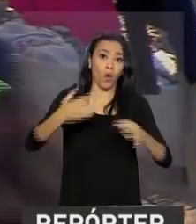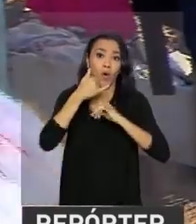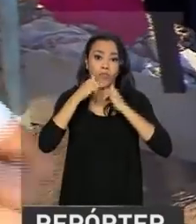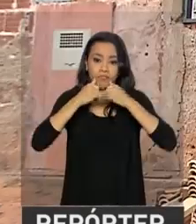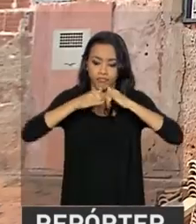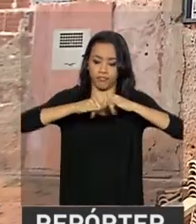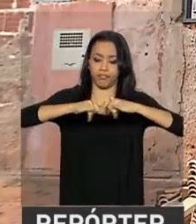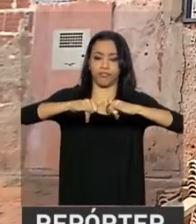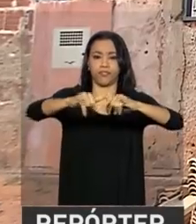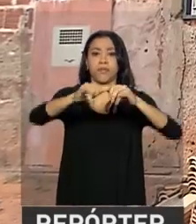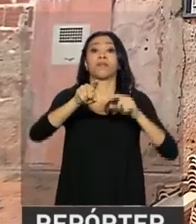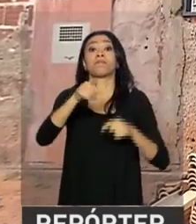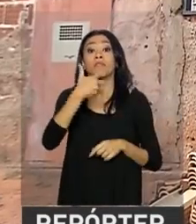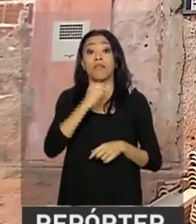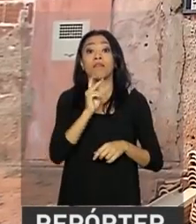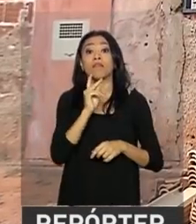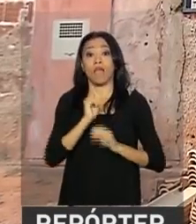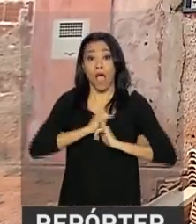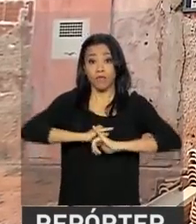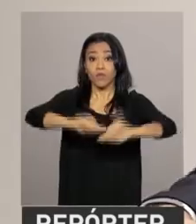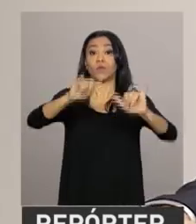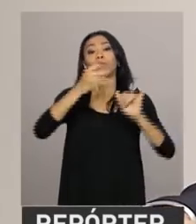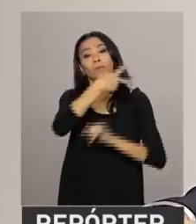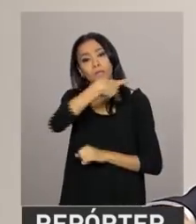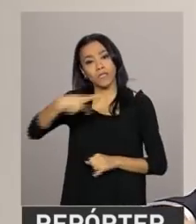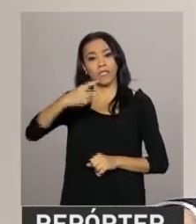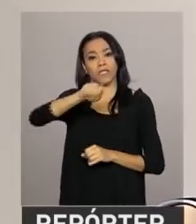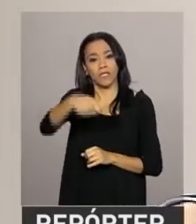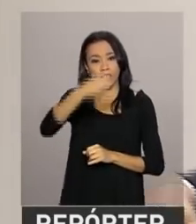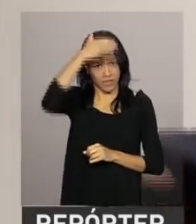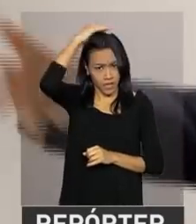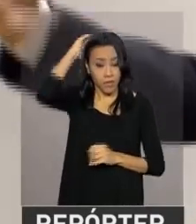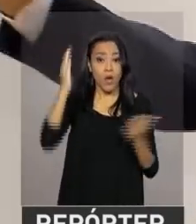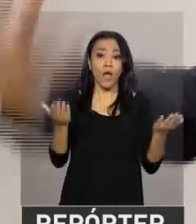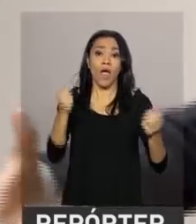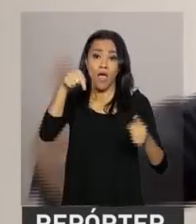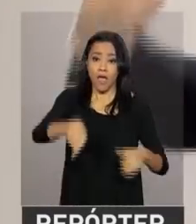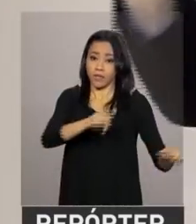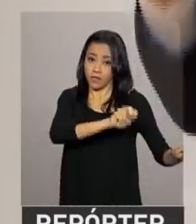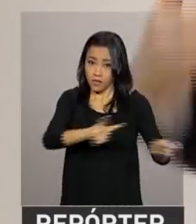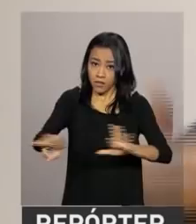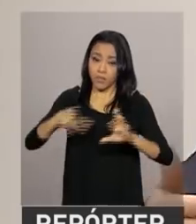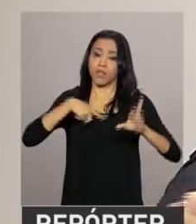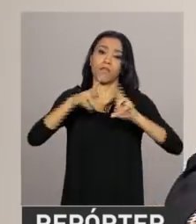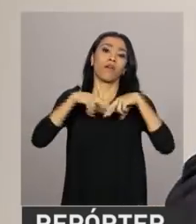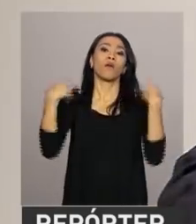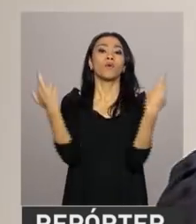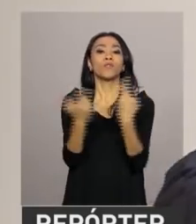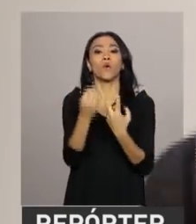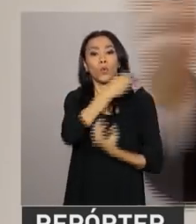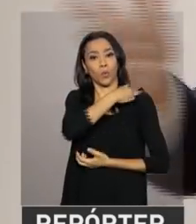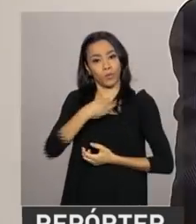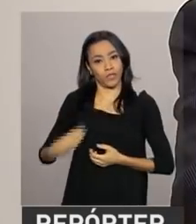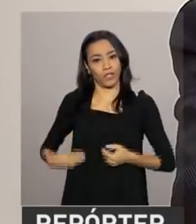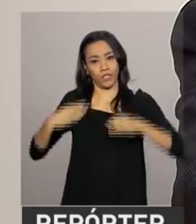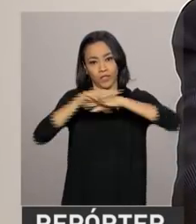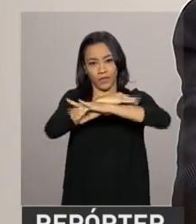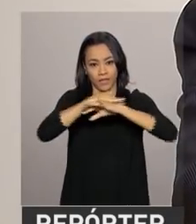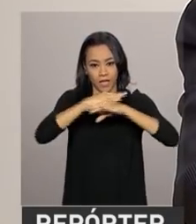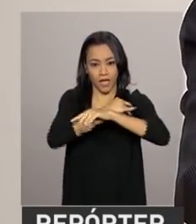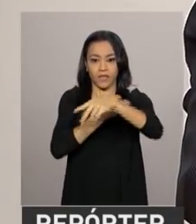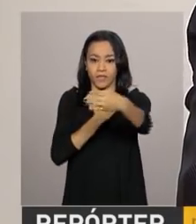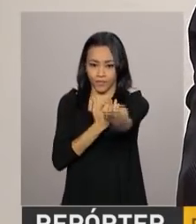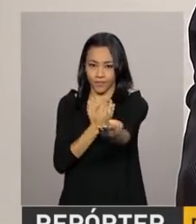para o projeto foi dado pelo presidente em exercício, Michel Temer, que se reuniu esta semana com o ministro das Cidades, Bruno Araújo. Um